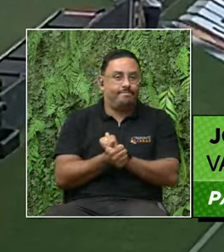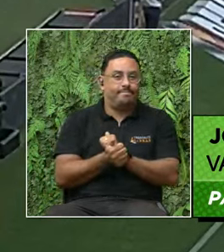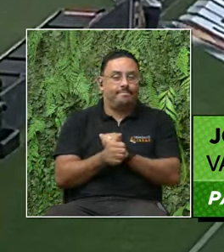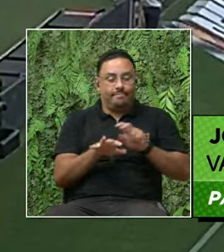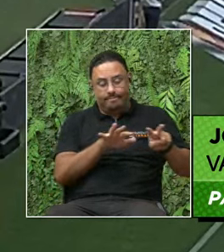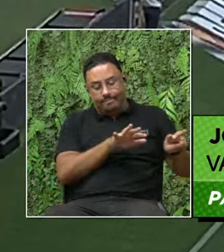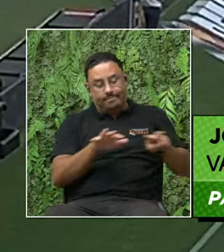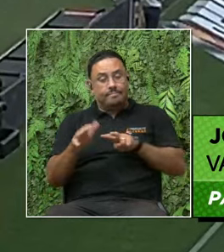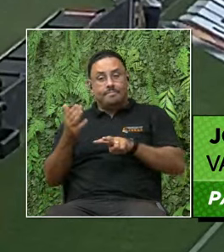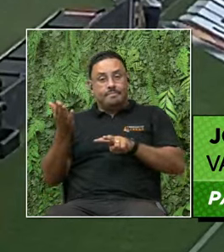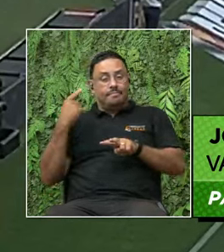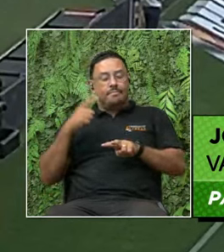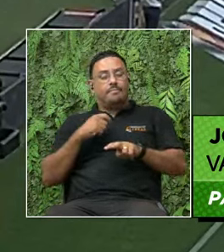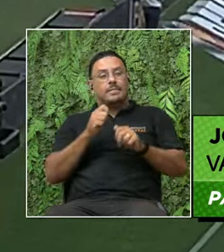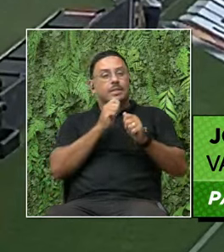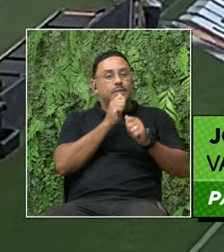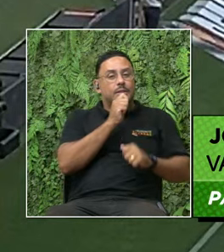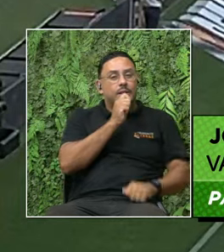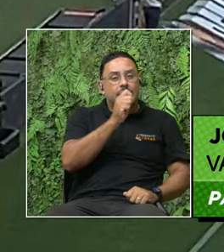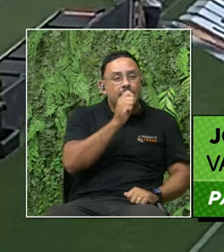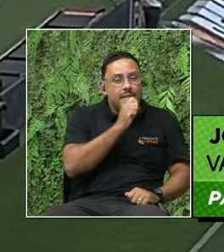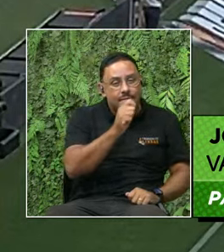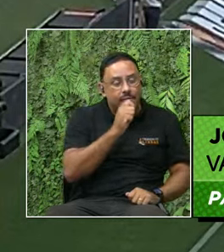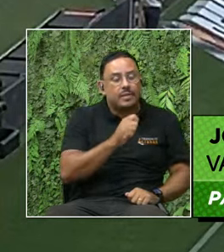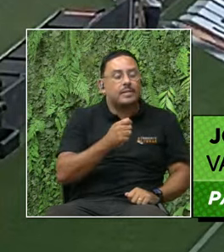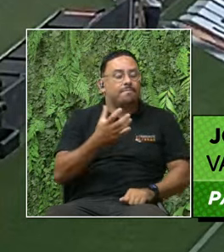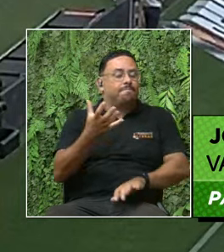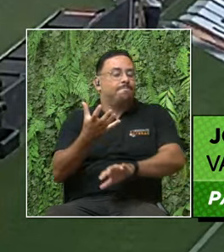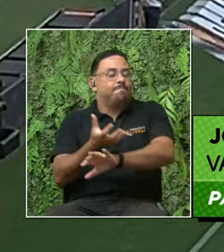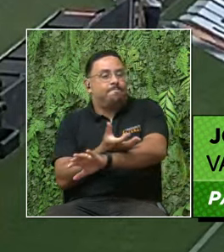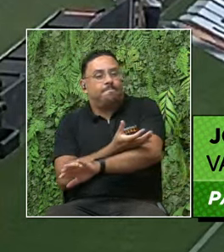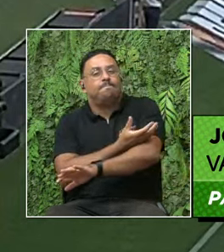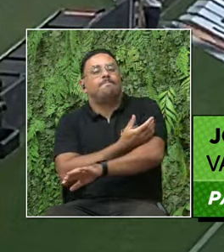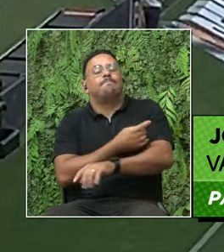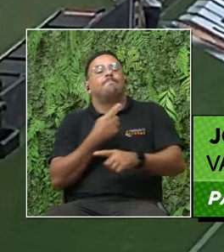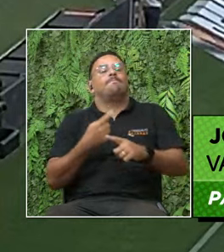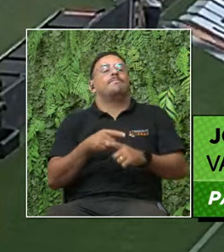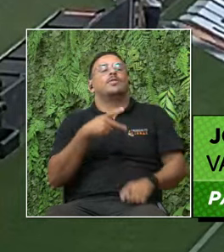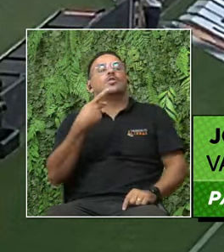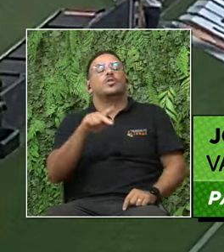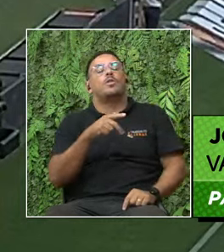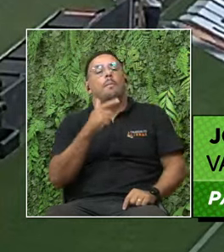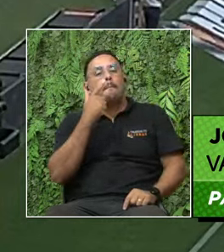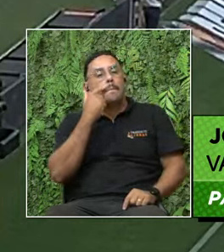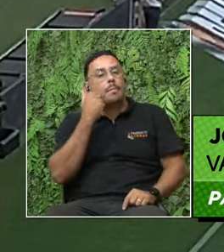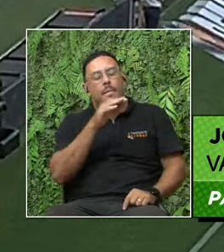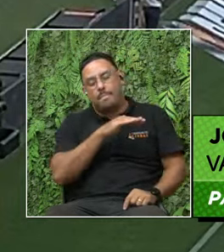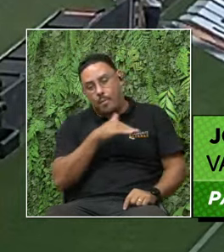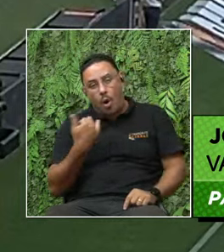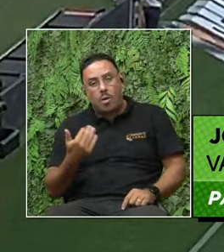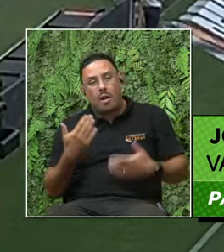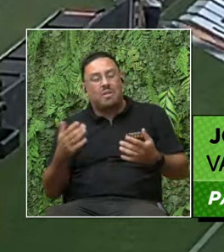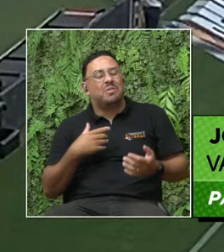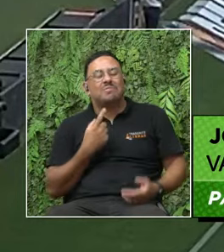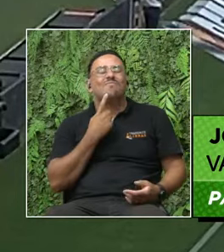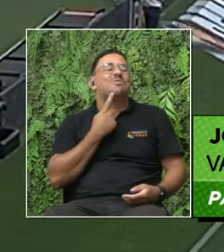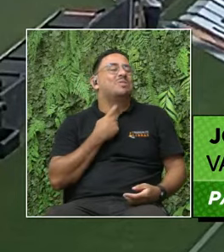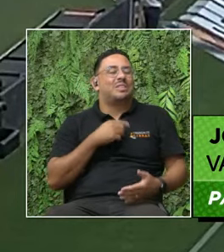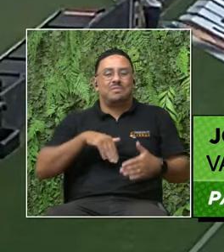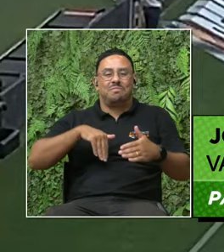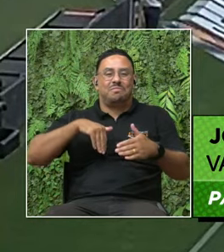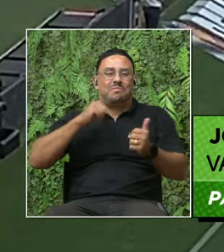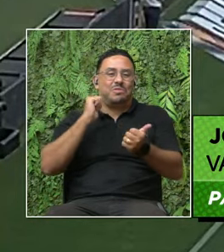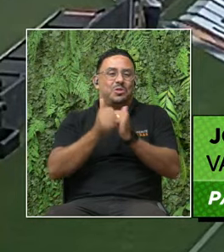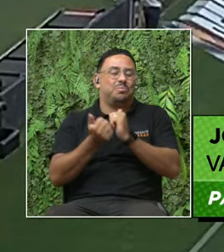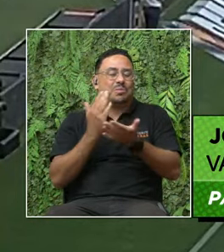semana deu uma entrevista muito emocionada em relação ao falecimento do seu pai que depois disso ele perdeu a vontade de jogar